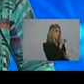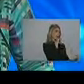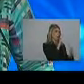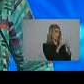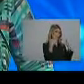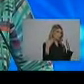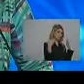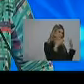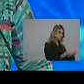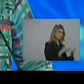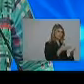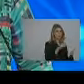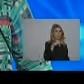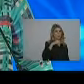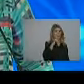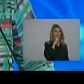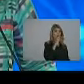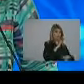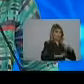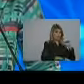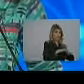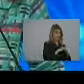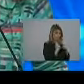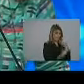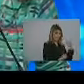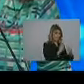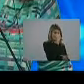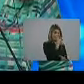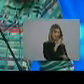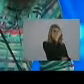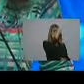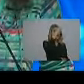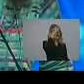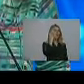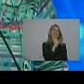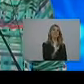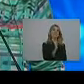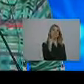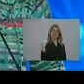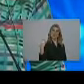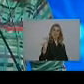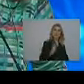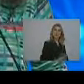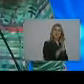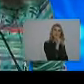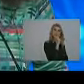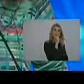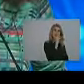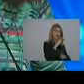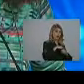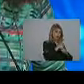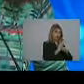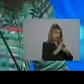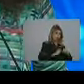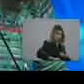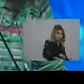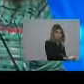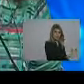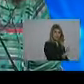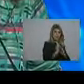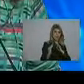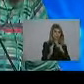Molon, dizendo o seguinte: primeiro, mão de obra intensiva é fazer aquilo que a prefeitura não fez, que é exatamente saneamento,